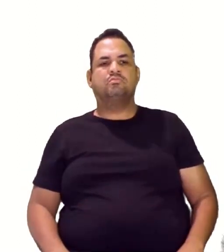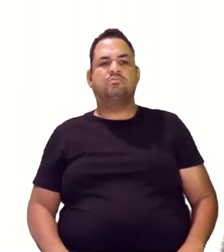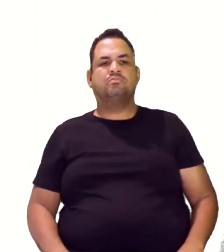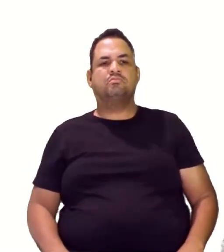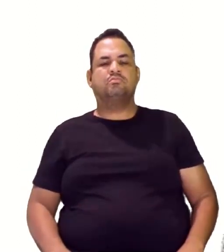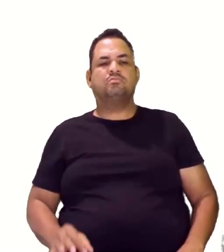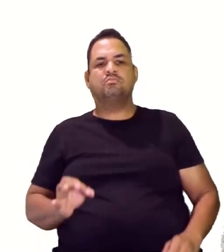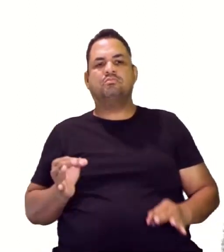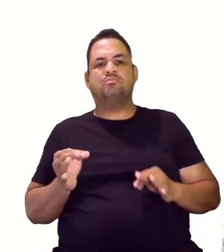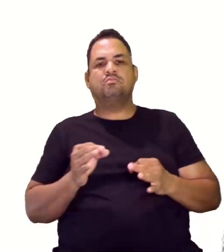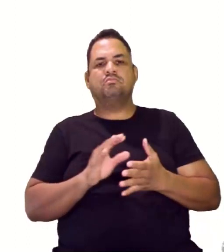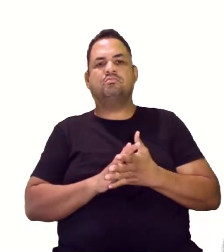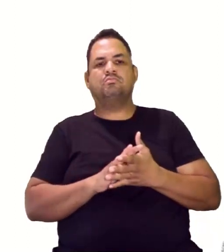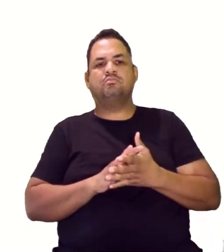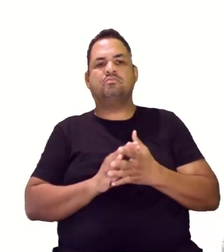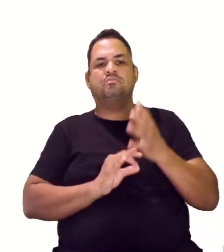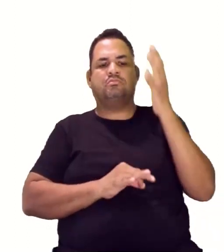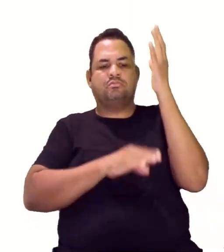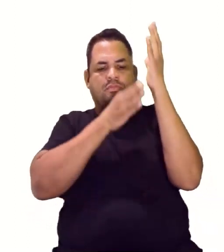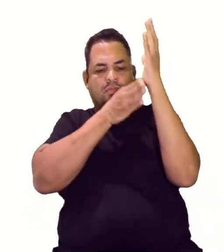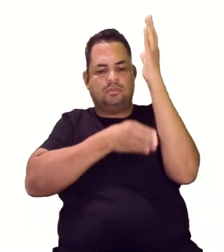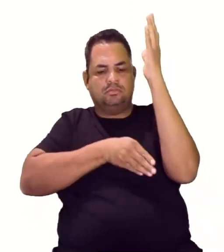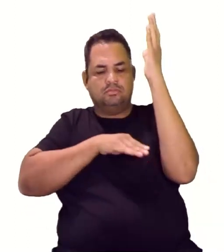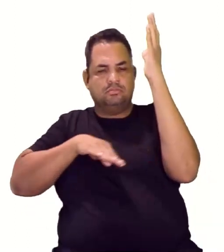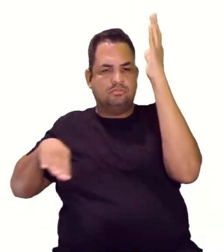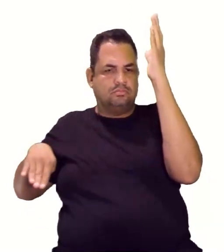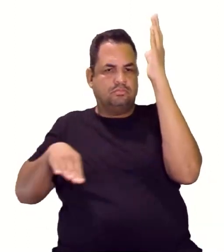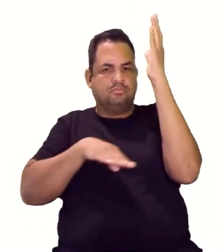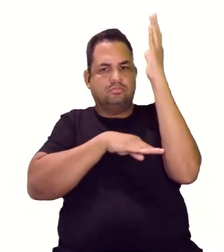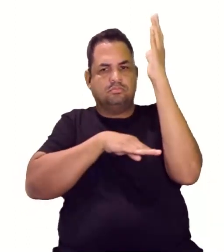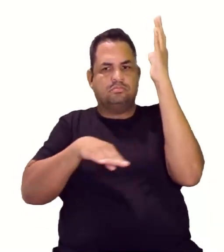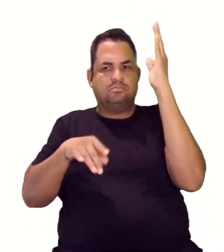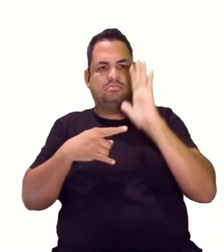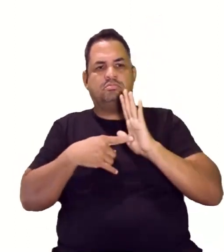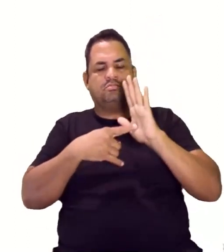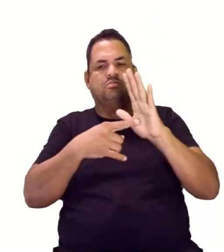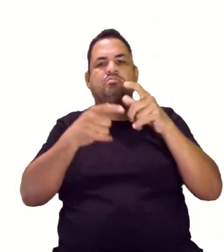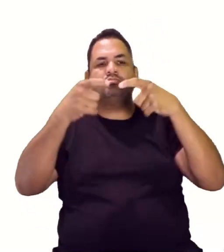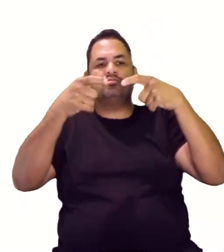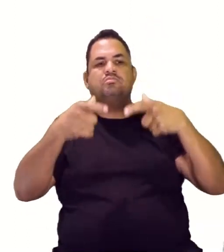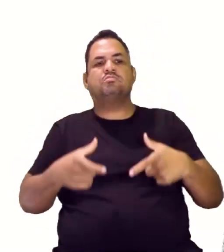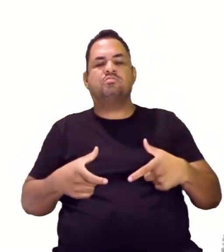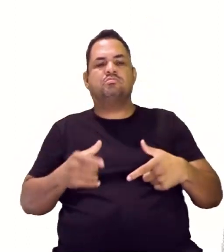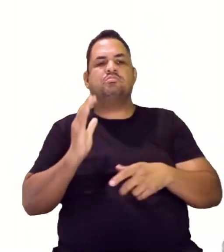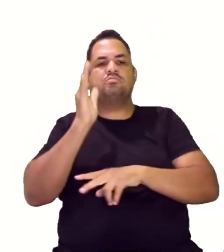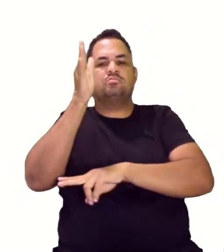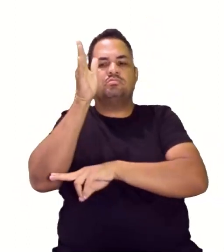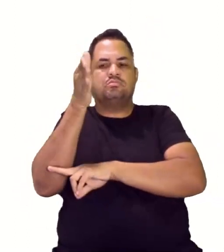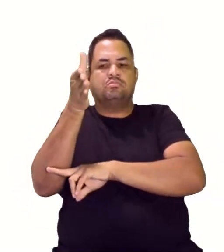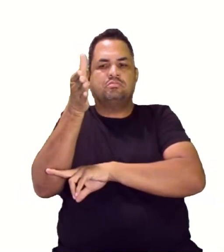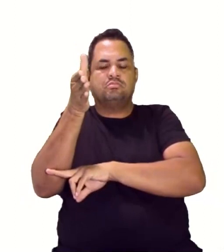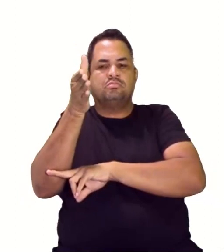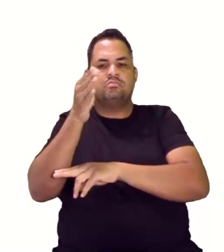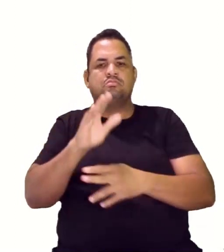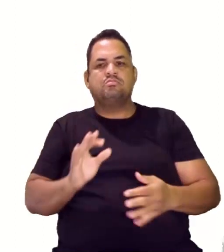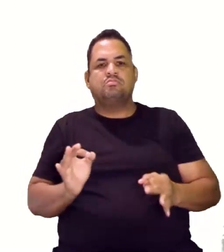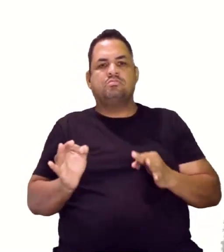A ordenada do ponto que representa a localização do hotel é... Quando ele fala